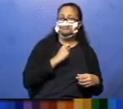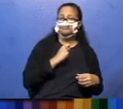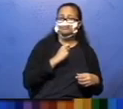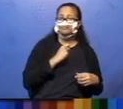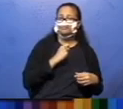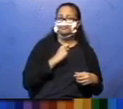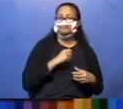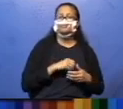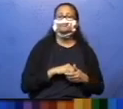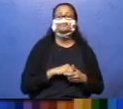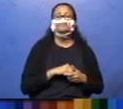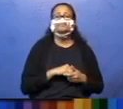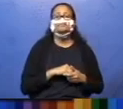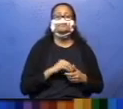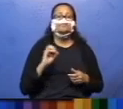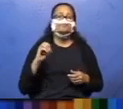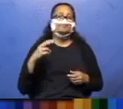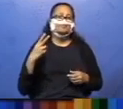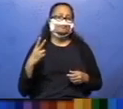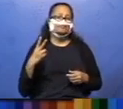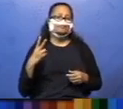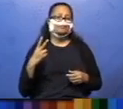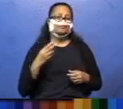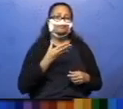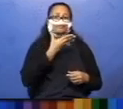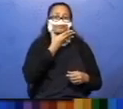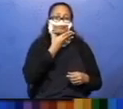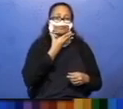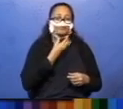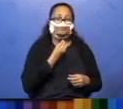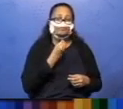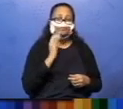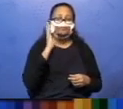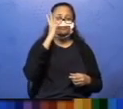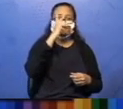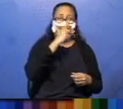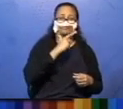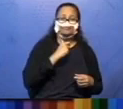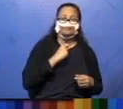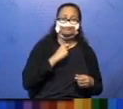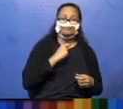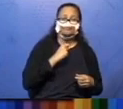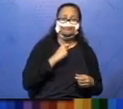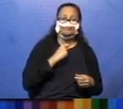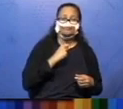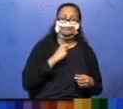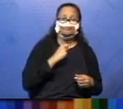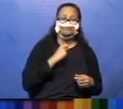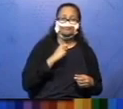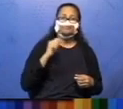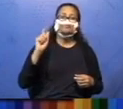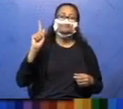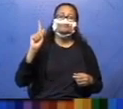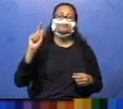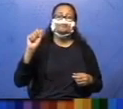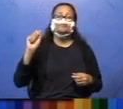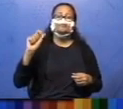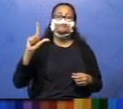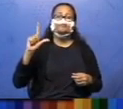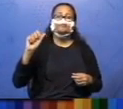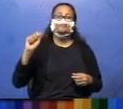um moço bonito põe uma roupa de gala e o tio no último A, olha o que ele fica.